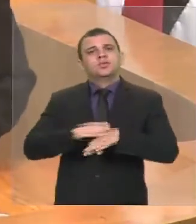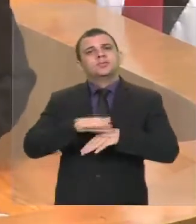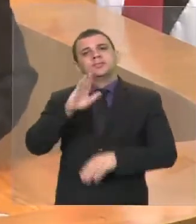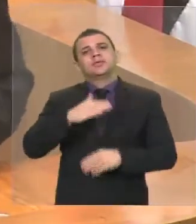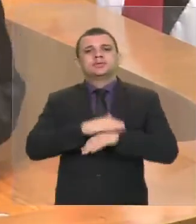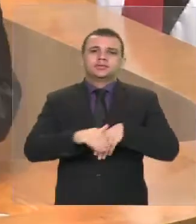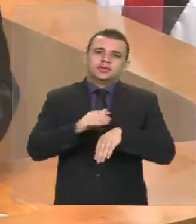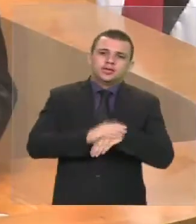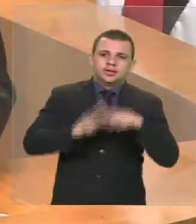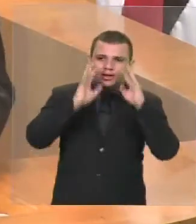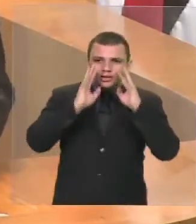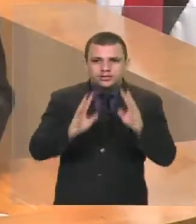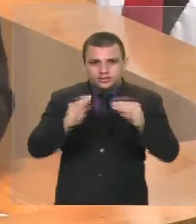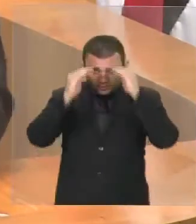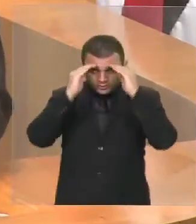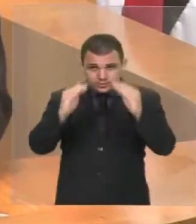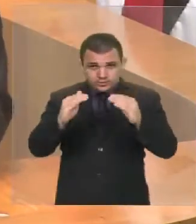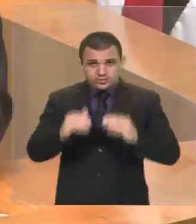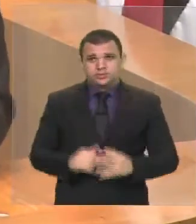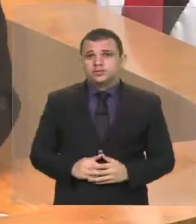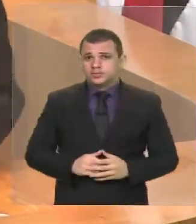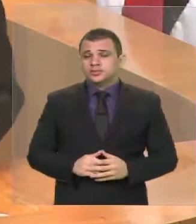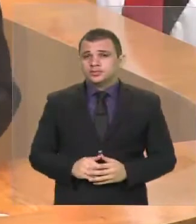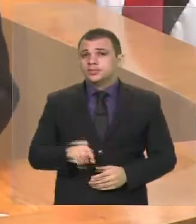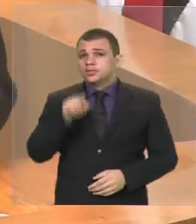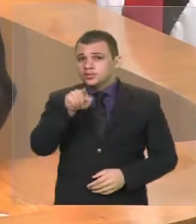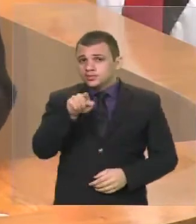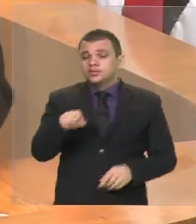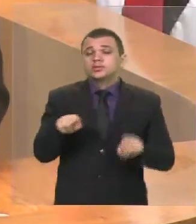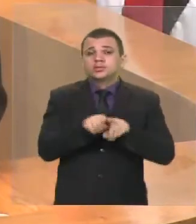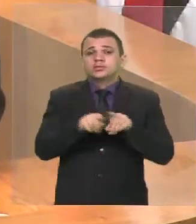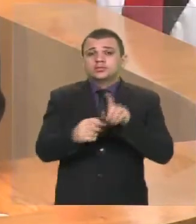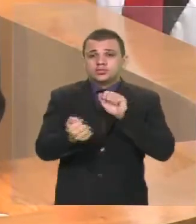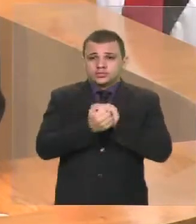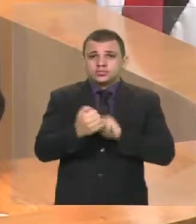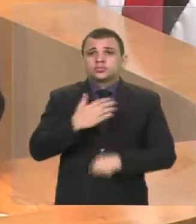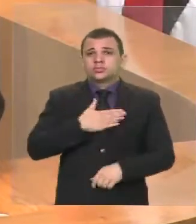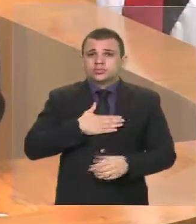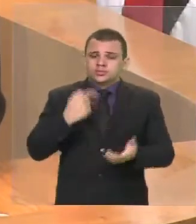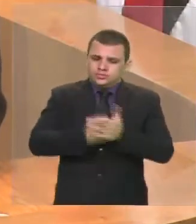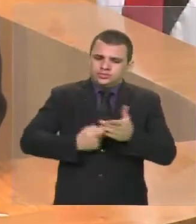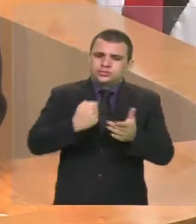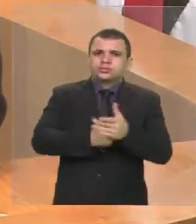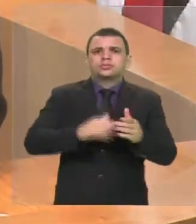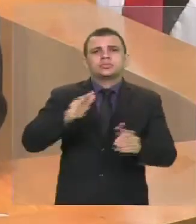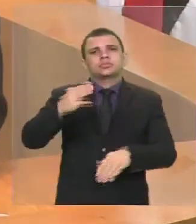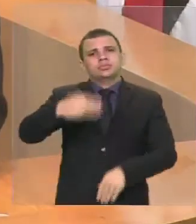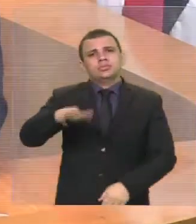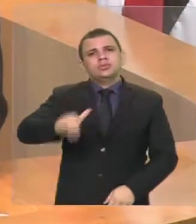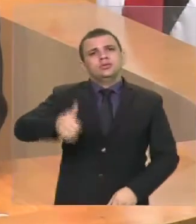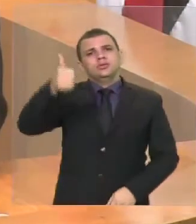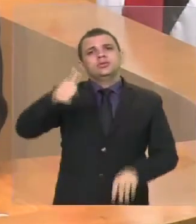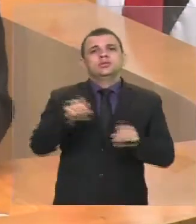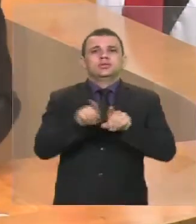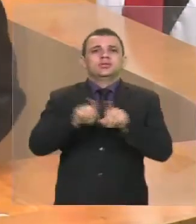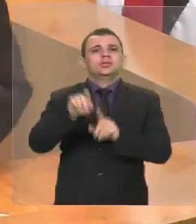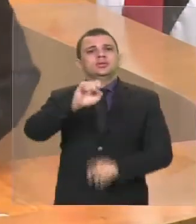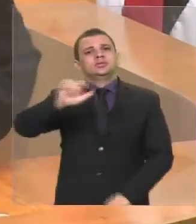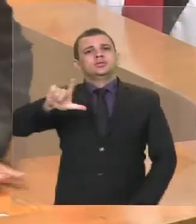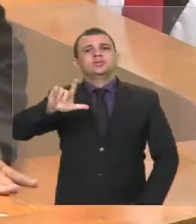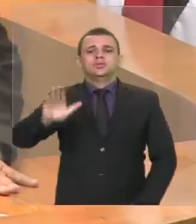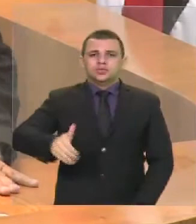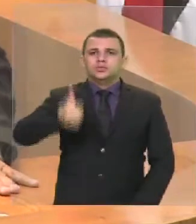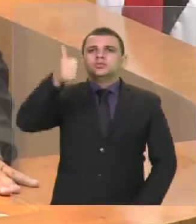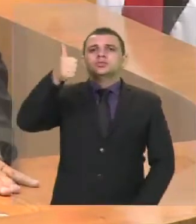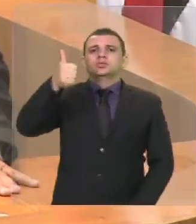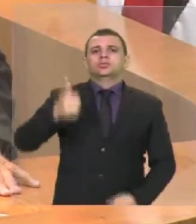respeito. Vou seguir firme na minha empreitada por um Maranhão mais justo, por uma ação melhor, São Luís melhor, e